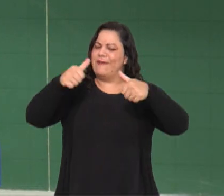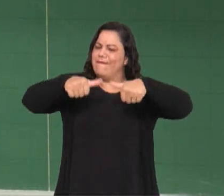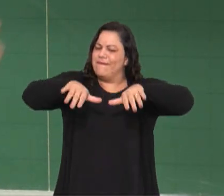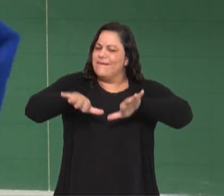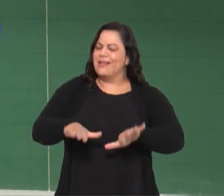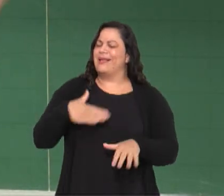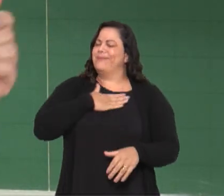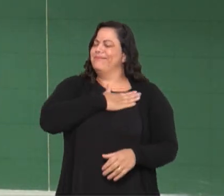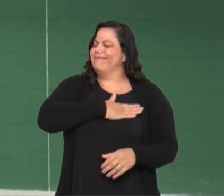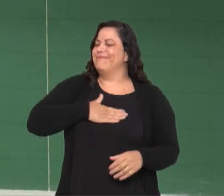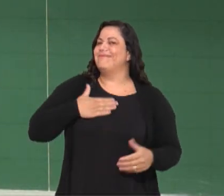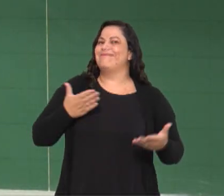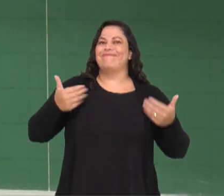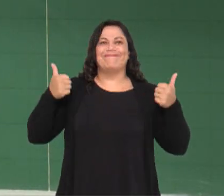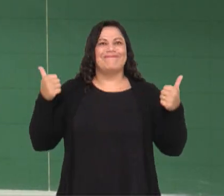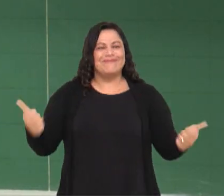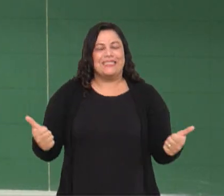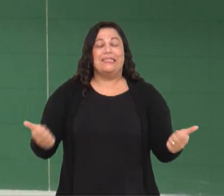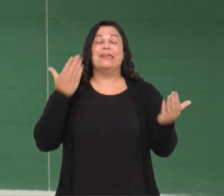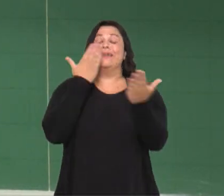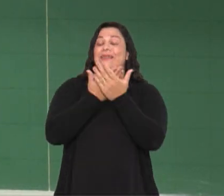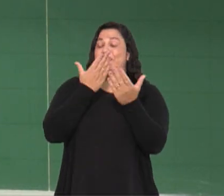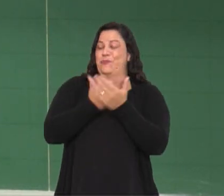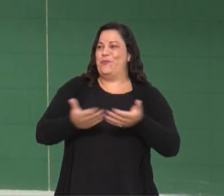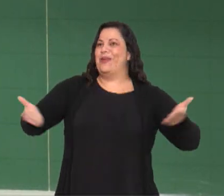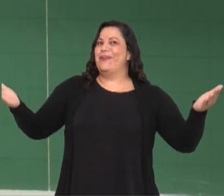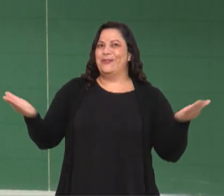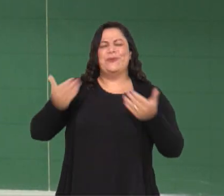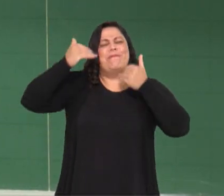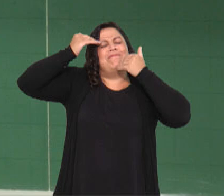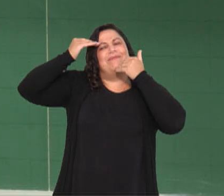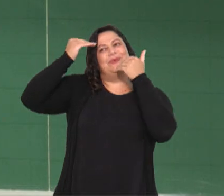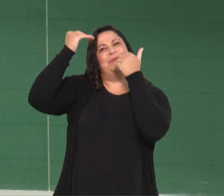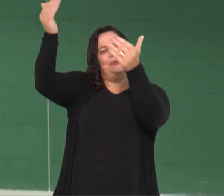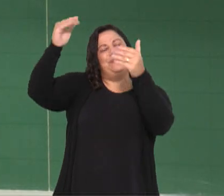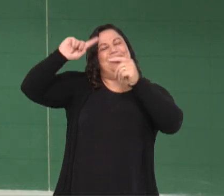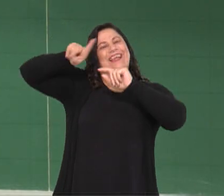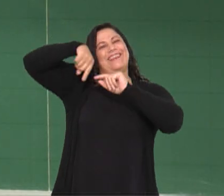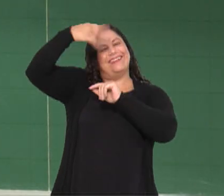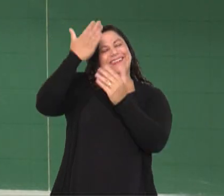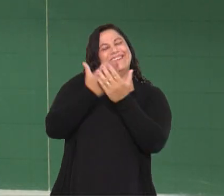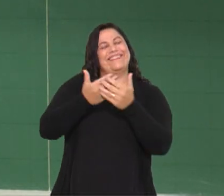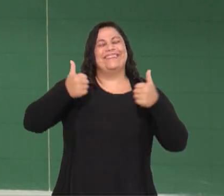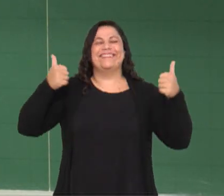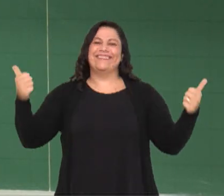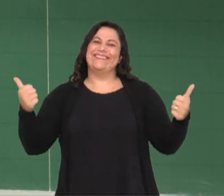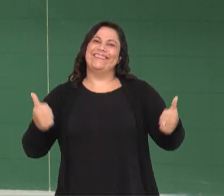Então, essa foi a aula de hoje. Muito obrigada. Até a próxima.